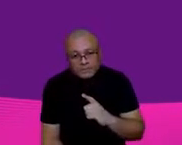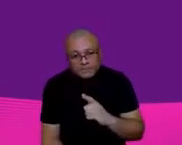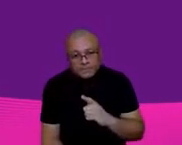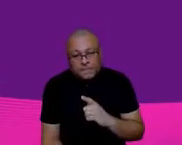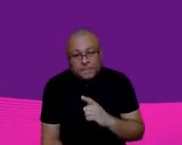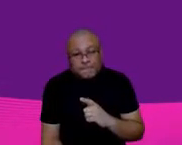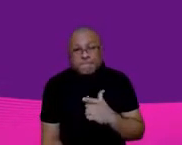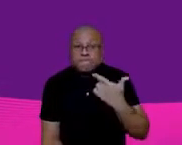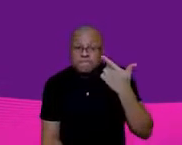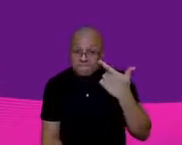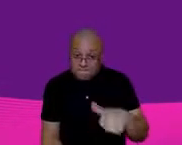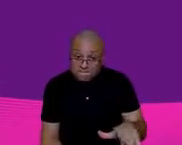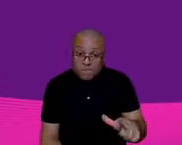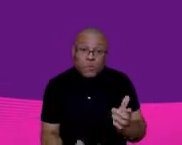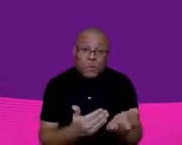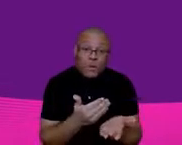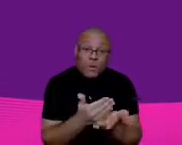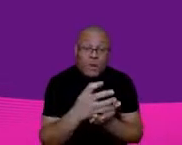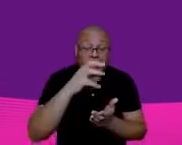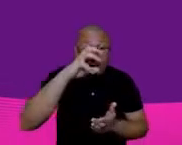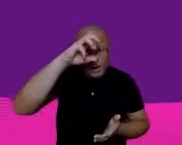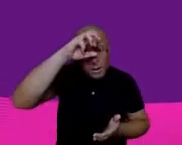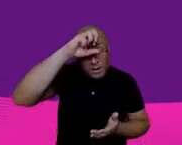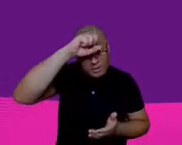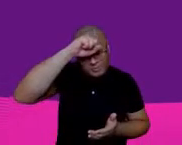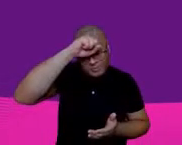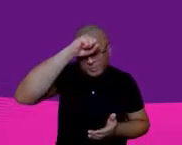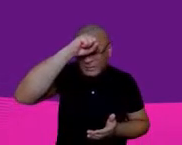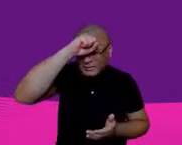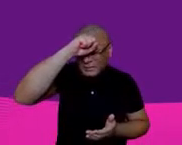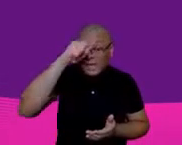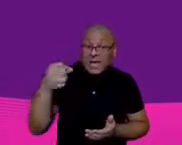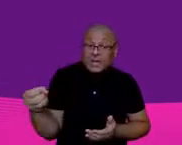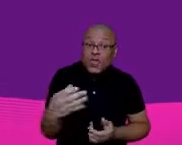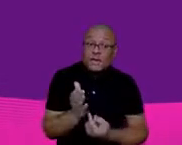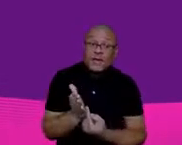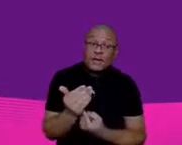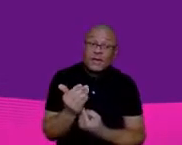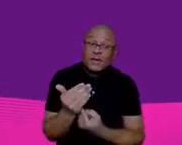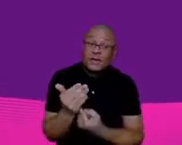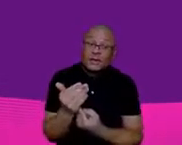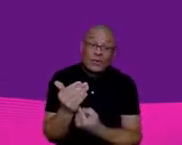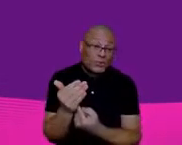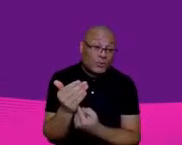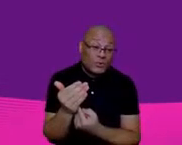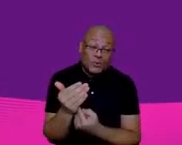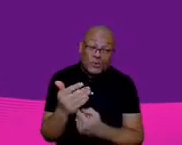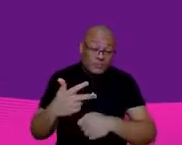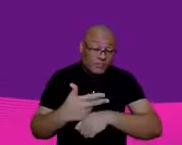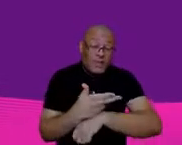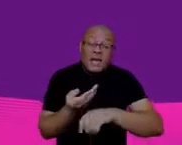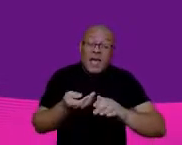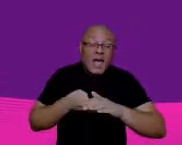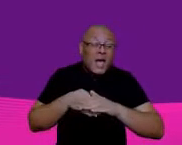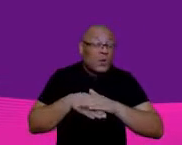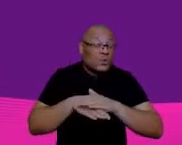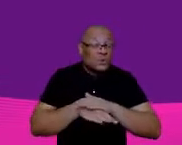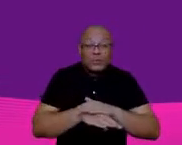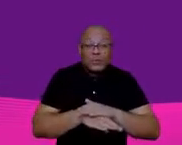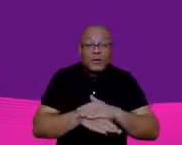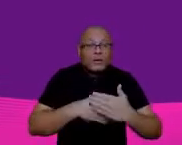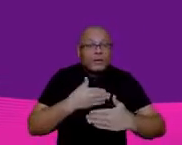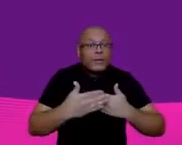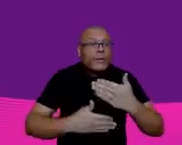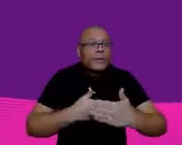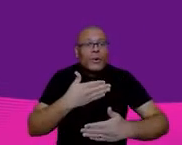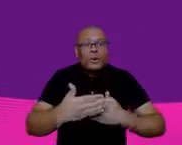Inicialmente, a curva acaba sendo um pouco maior, porque a gente está falando de uma tecnologia nova, onde os cirurgiões não estão acostumados, mas depois tem uma expectativa